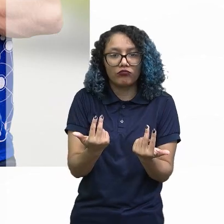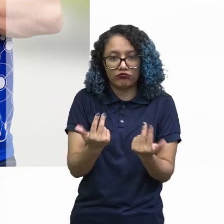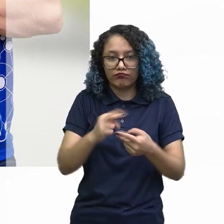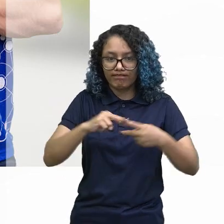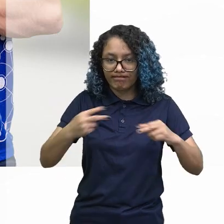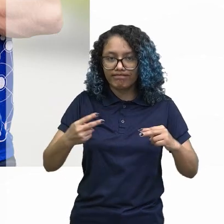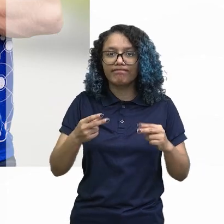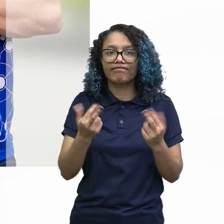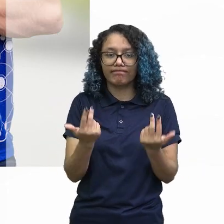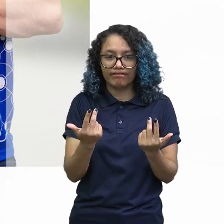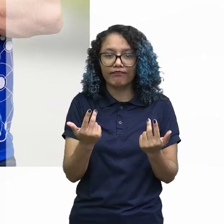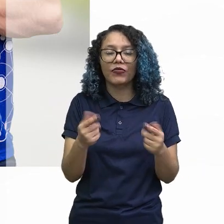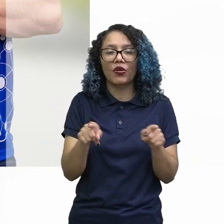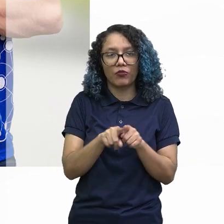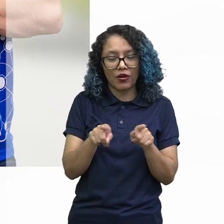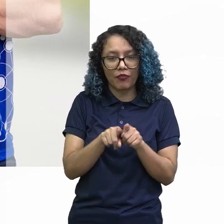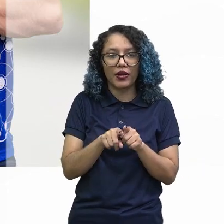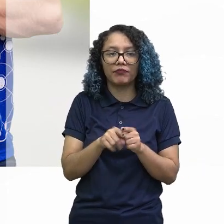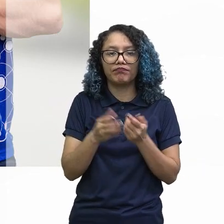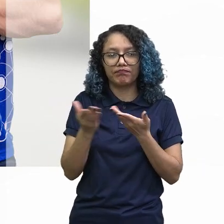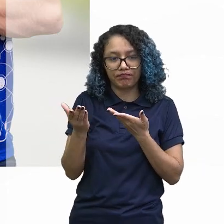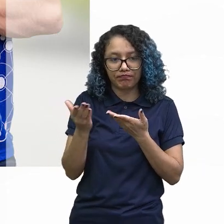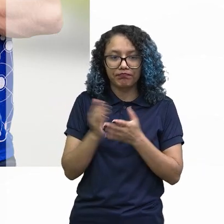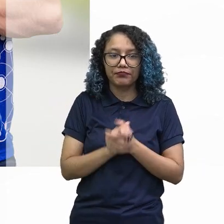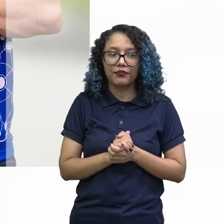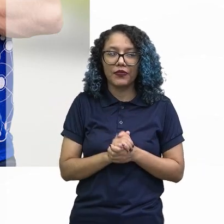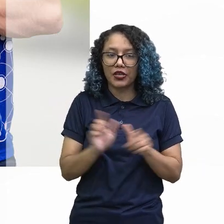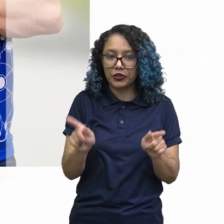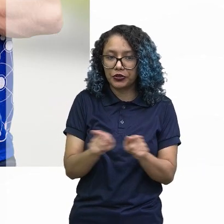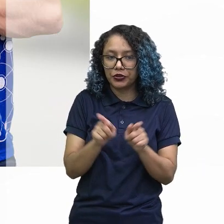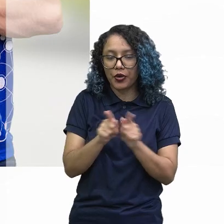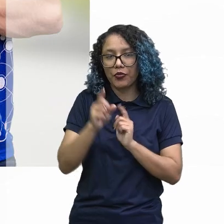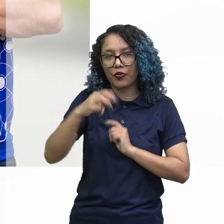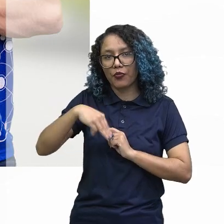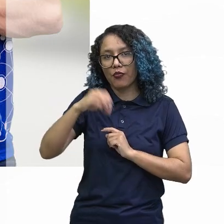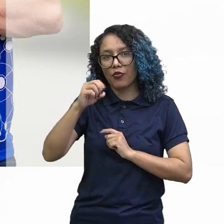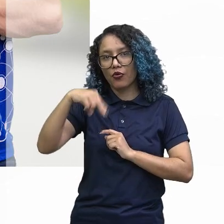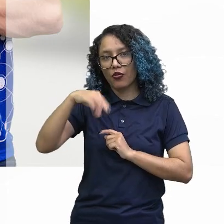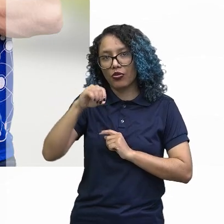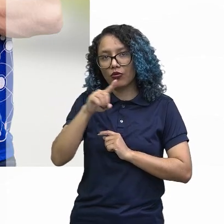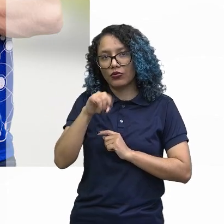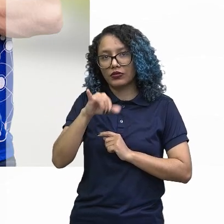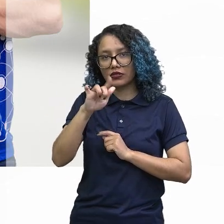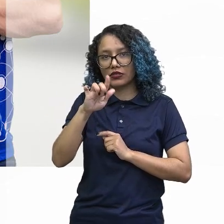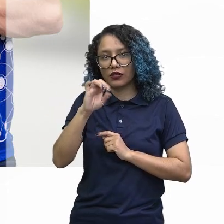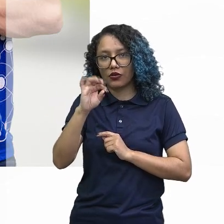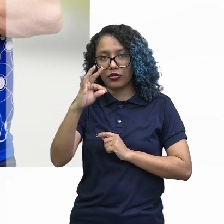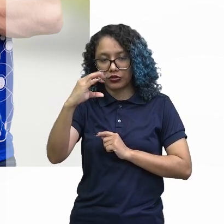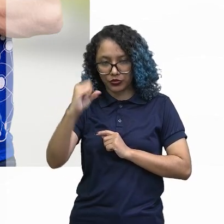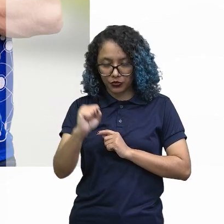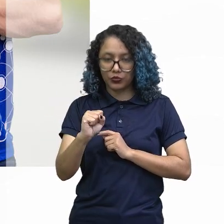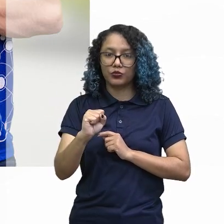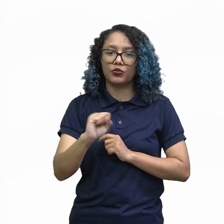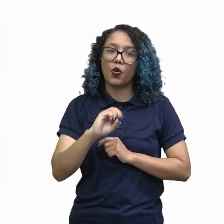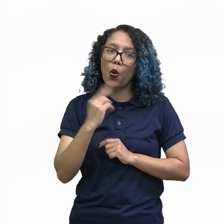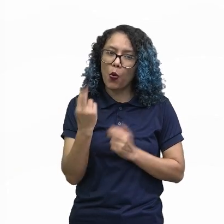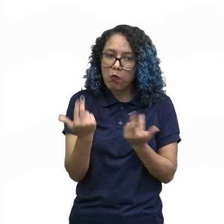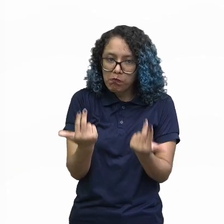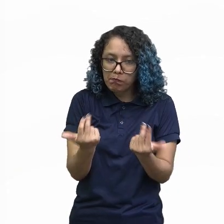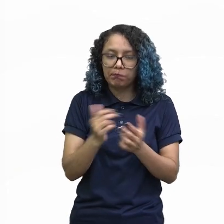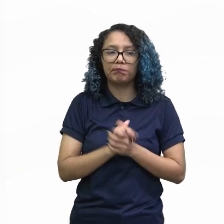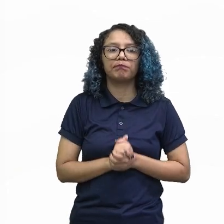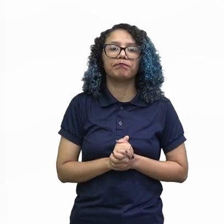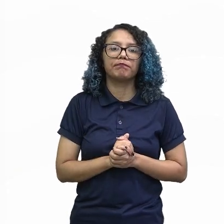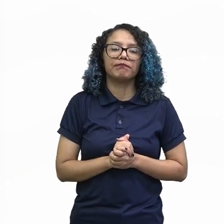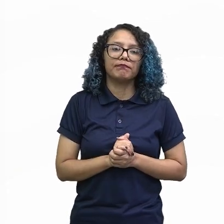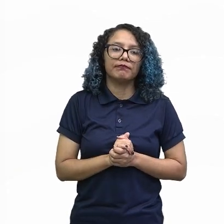genético porque são gêmeos, né, monozigóticos, ou chamados de gêmeos idênticos, certo? E aí, a gente fala